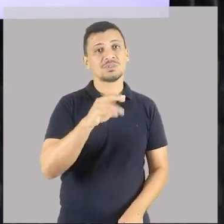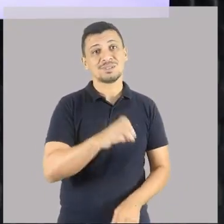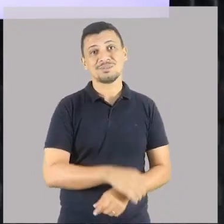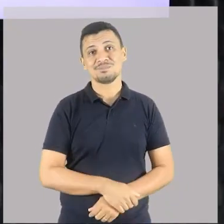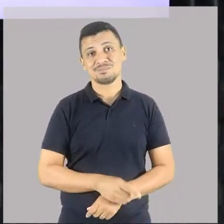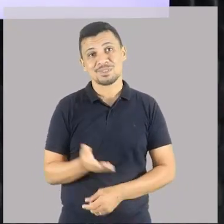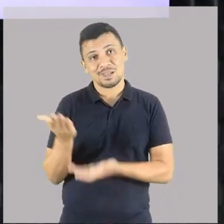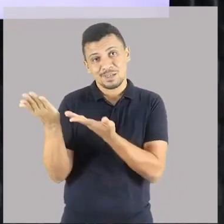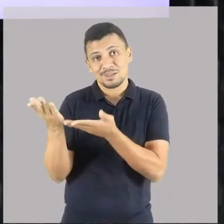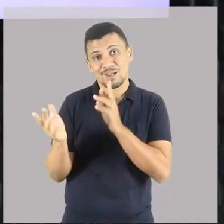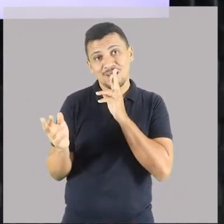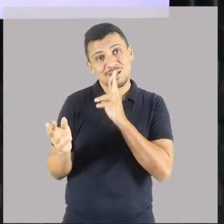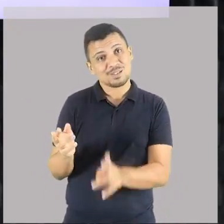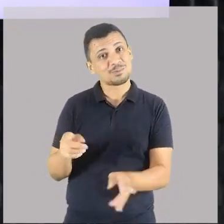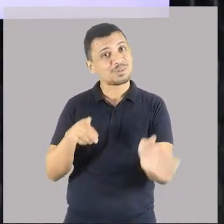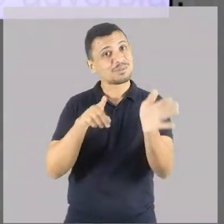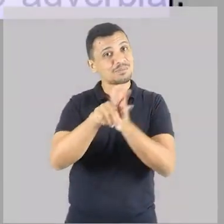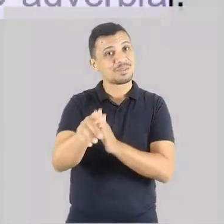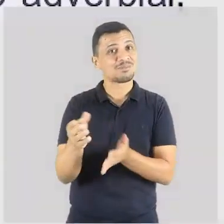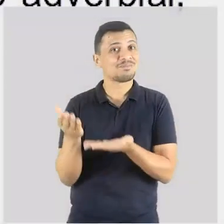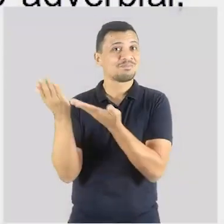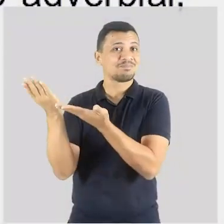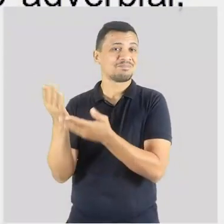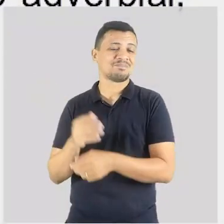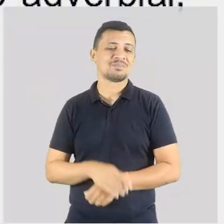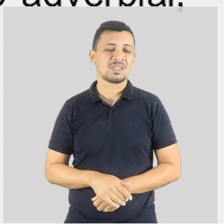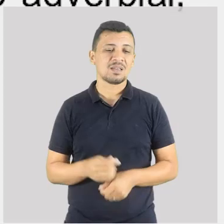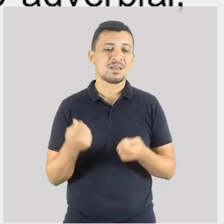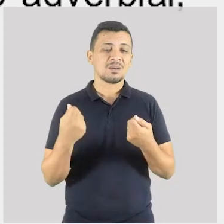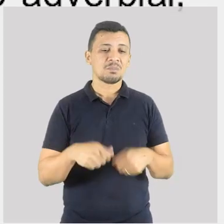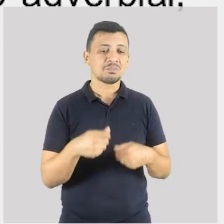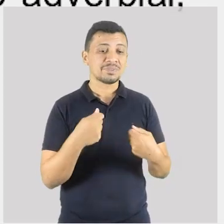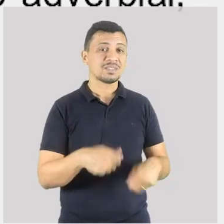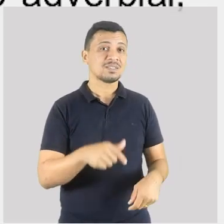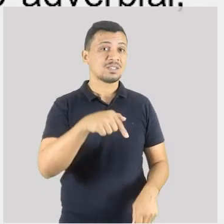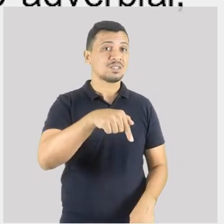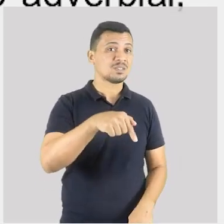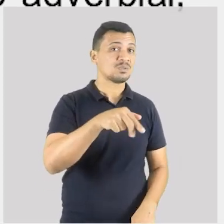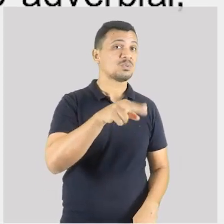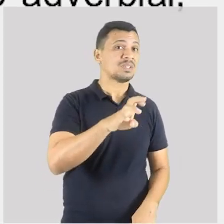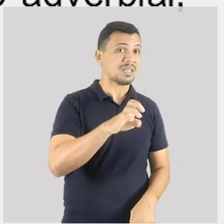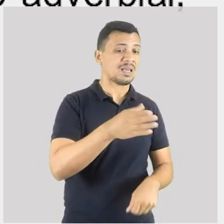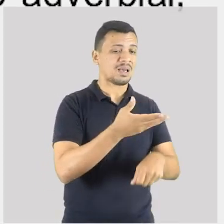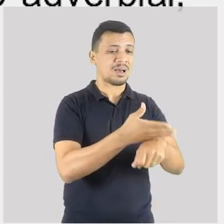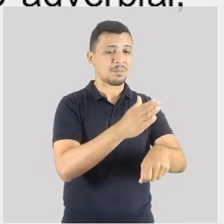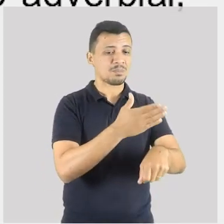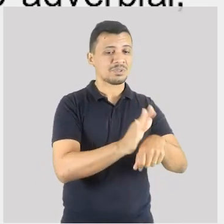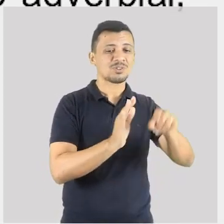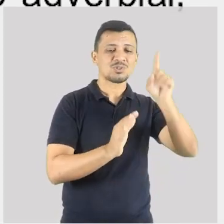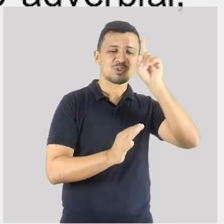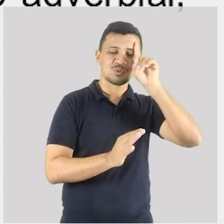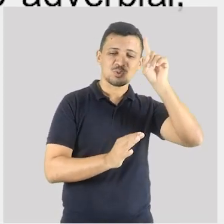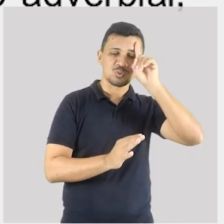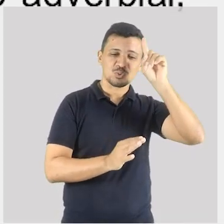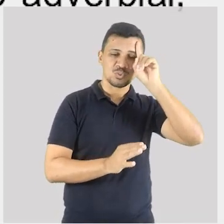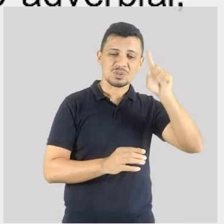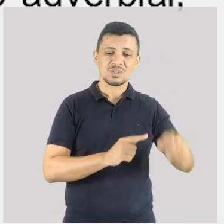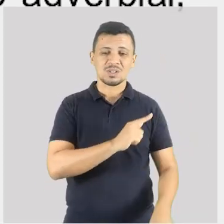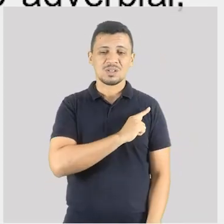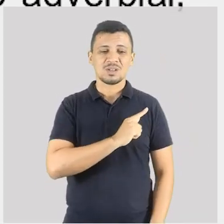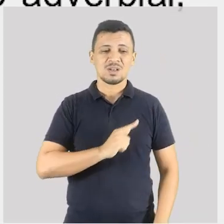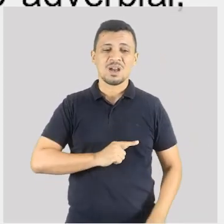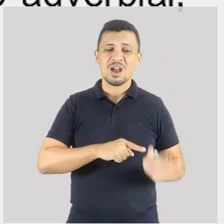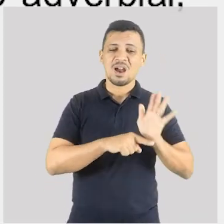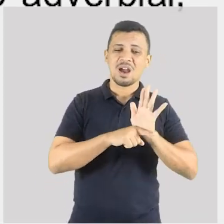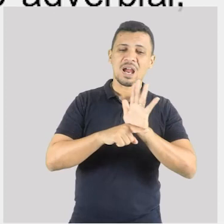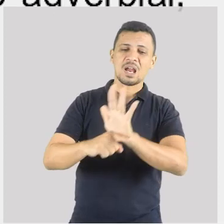vai fazer aqui nessa questão. Então, olha só, é preciso que a prática cotidiana dos governos, né, ajude